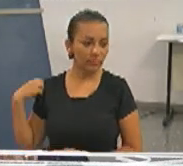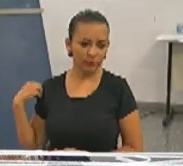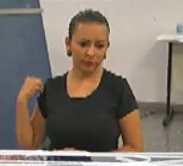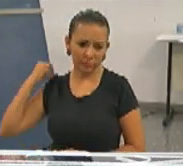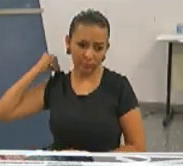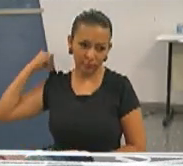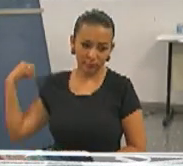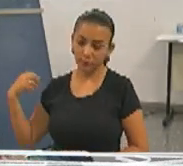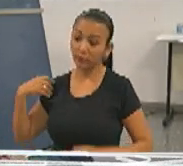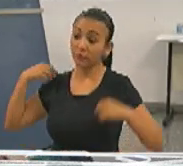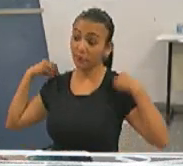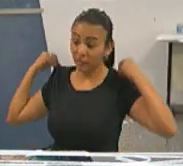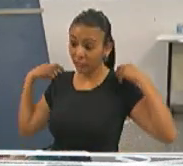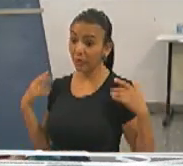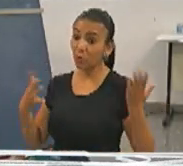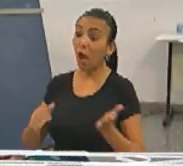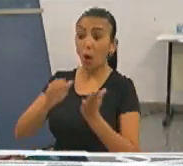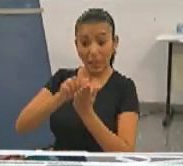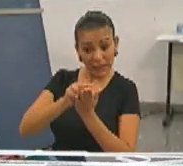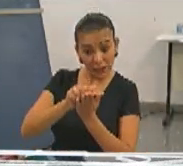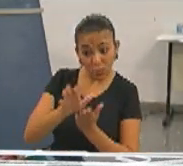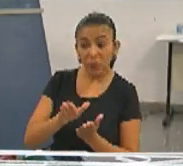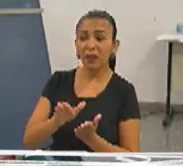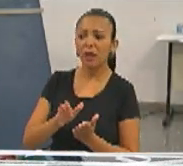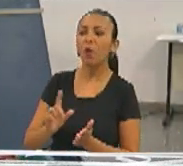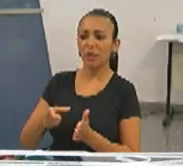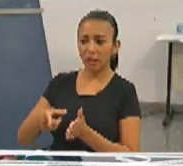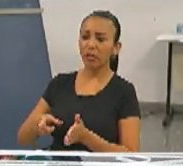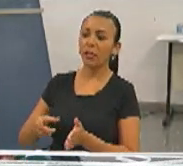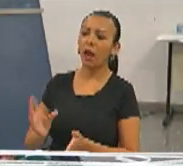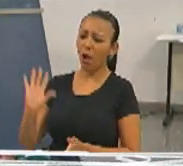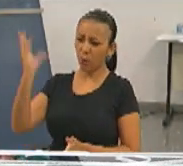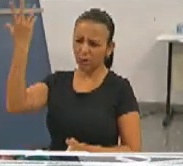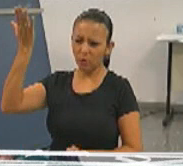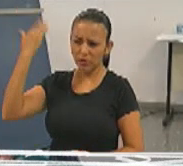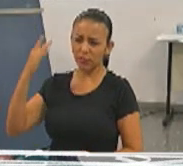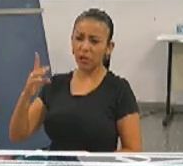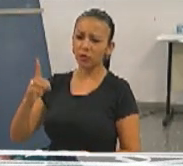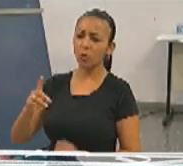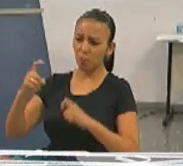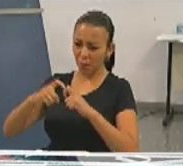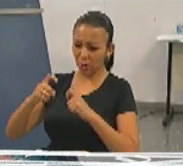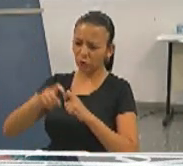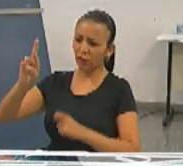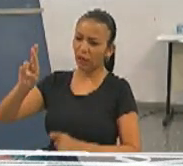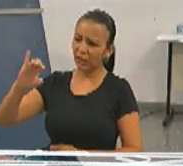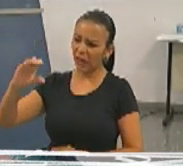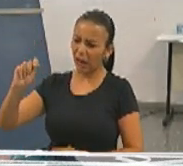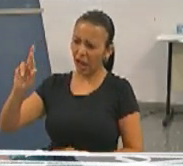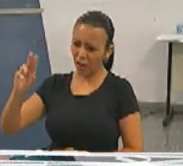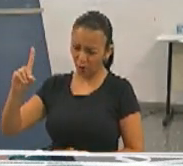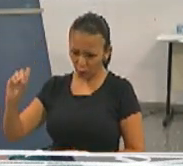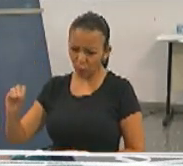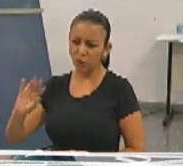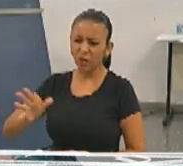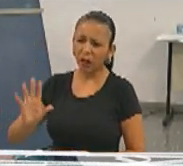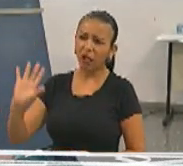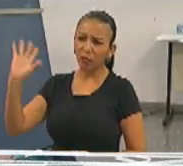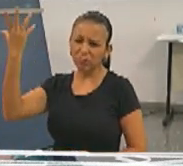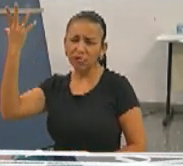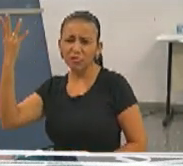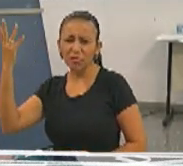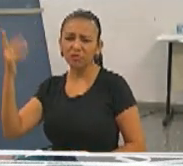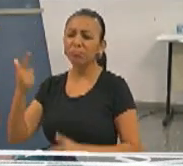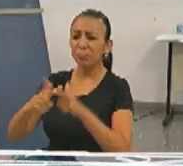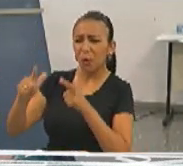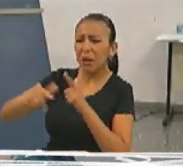Quanto à exoneração ad referendo do Dr. Ricardo Carmo, aconteceu já vimos com